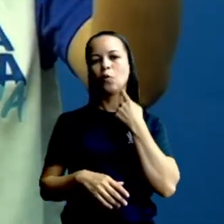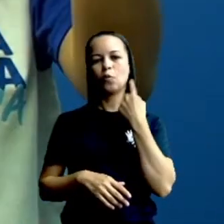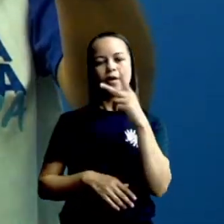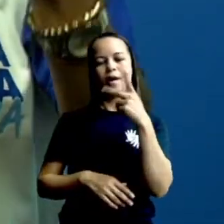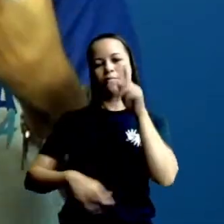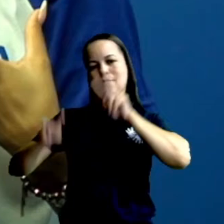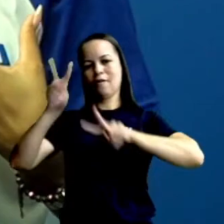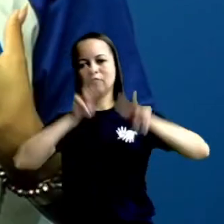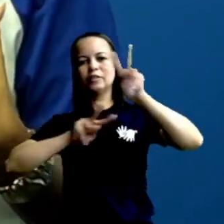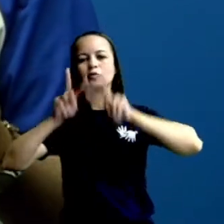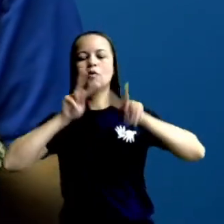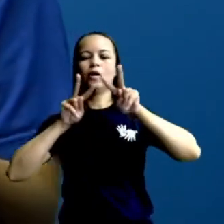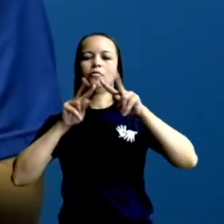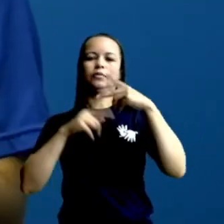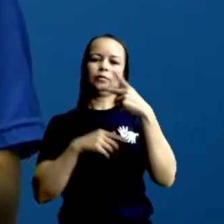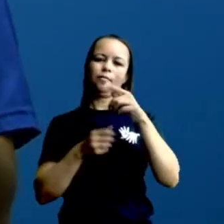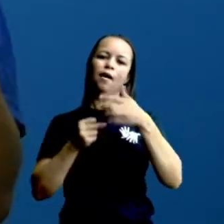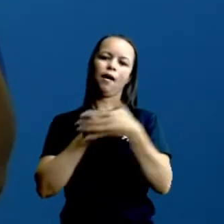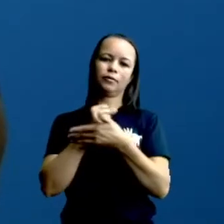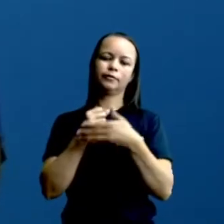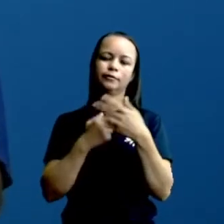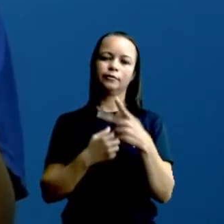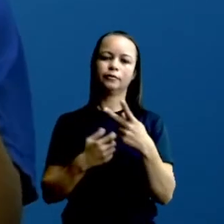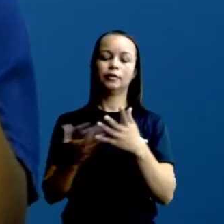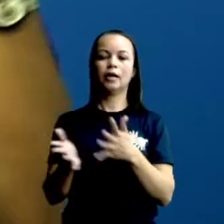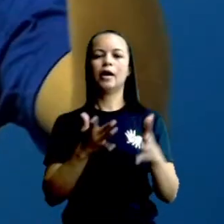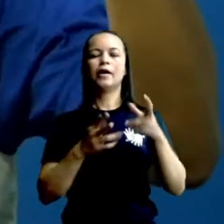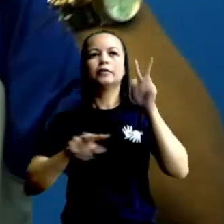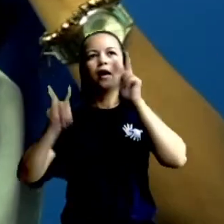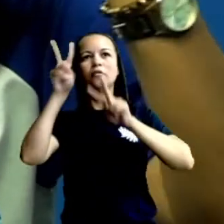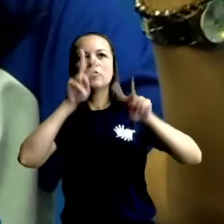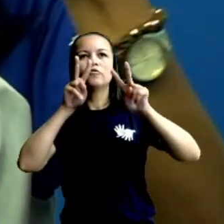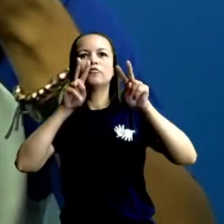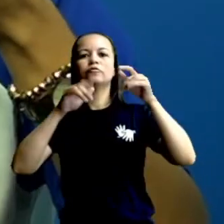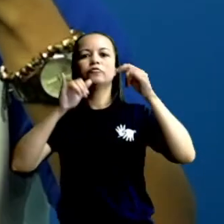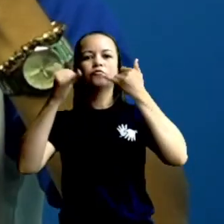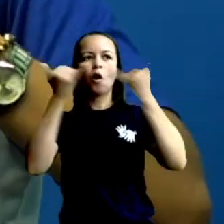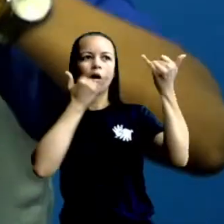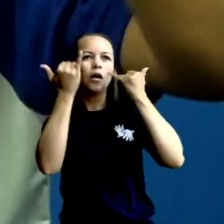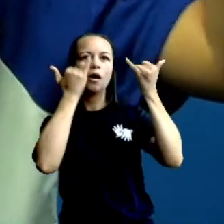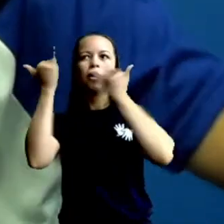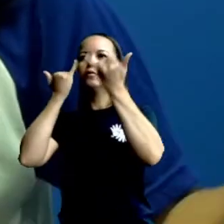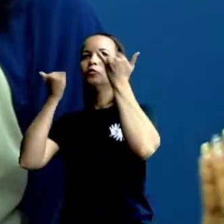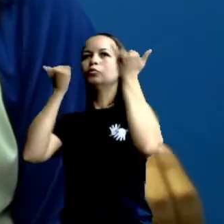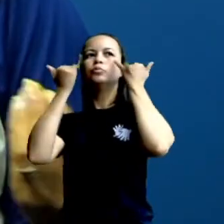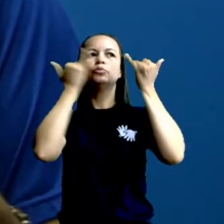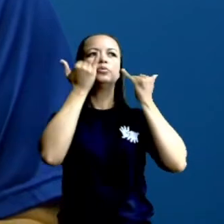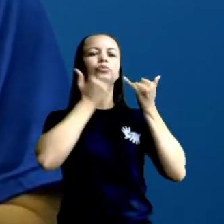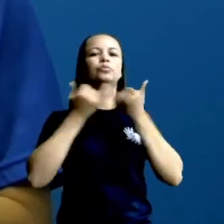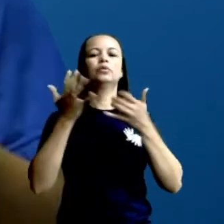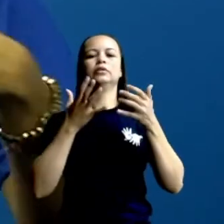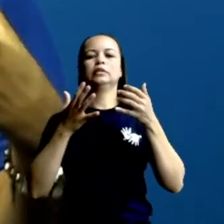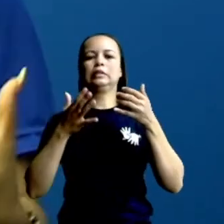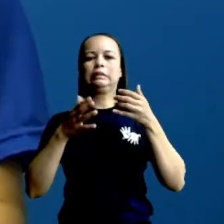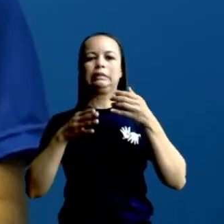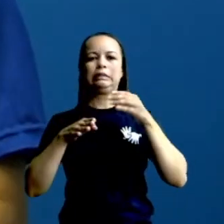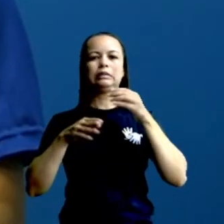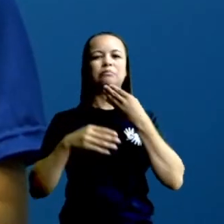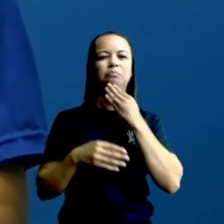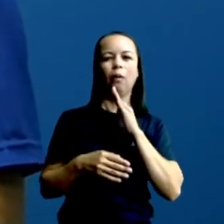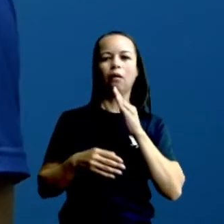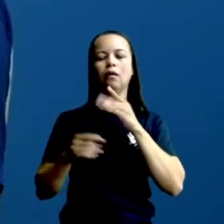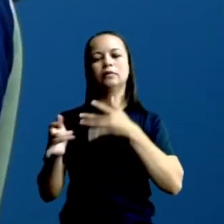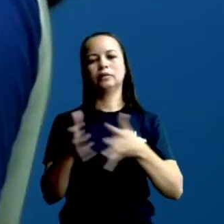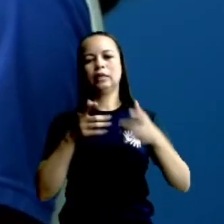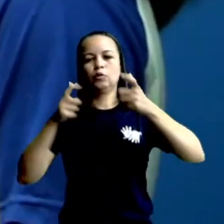a poluição visual é basicamente isso. É essa poluição de informações, muita informação desorganizada dentro de um